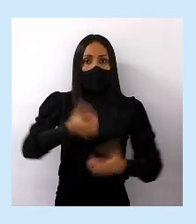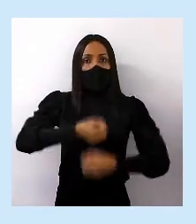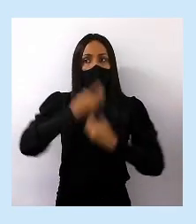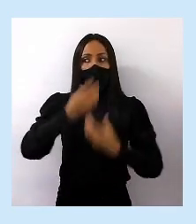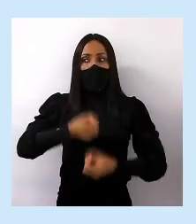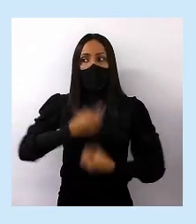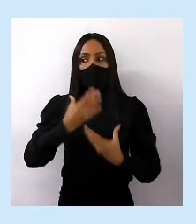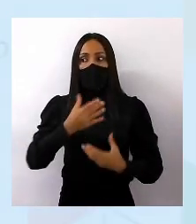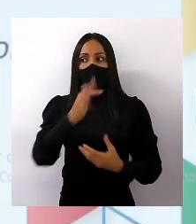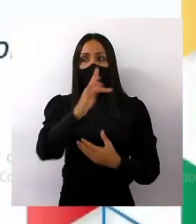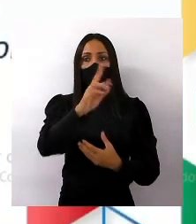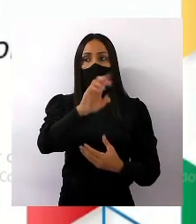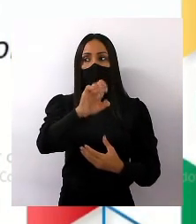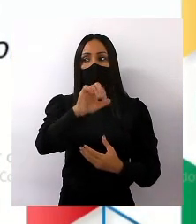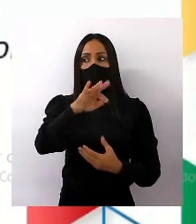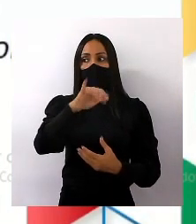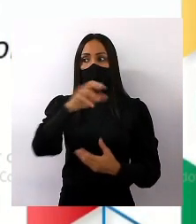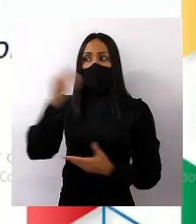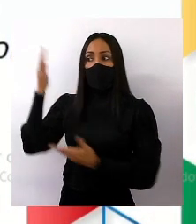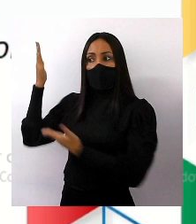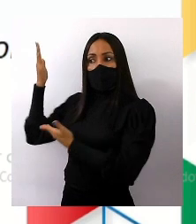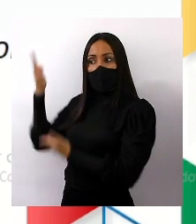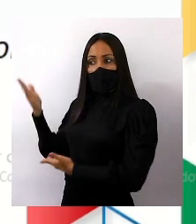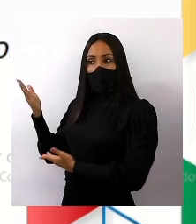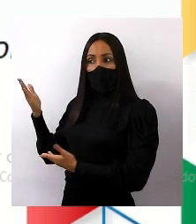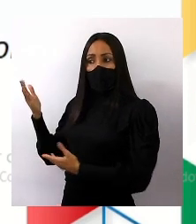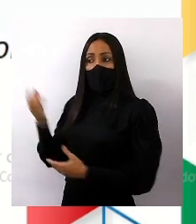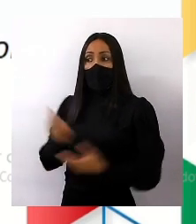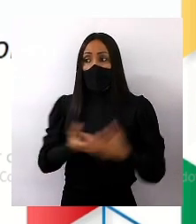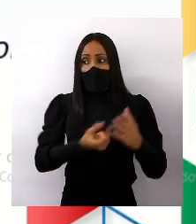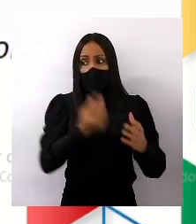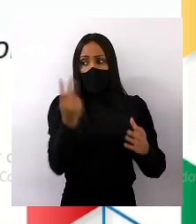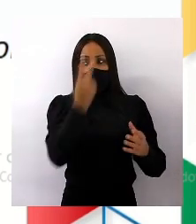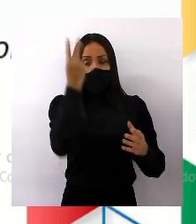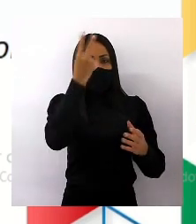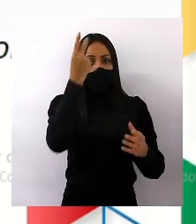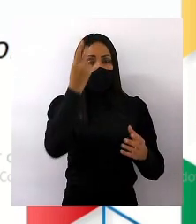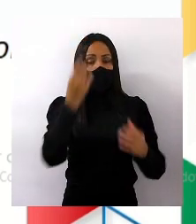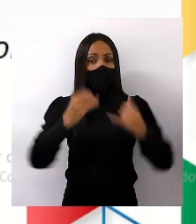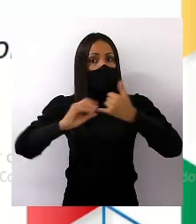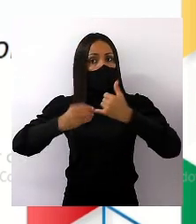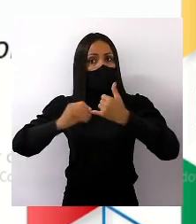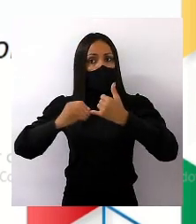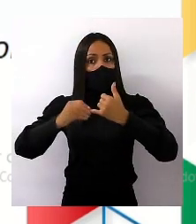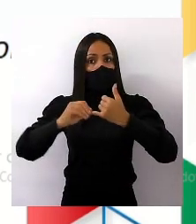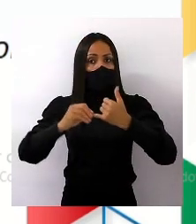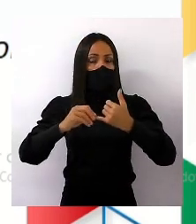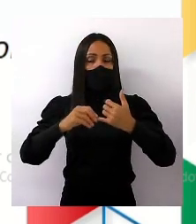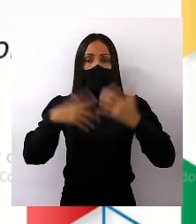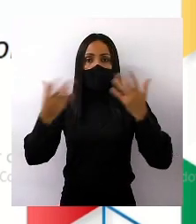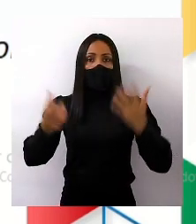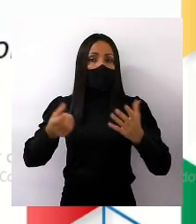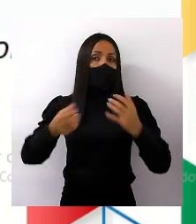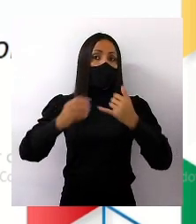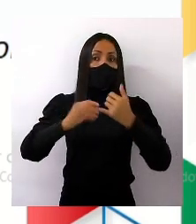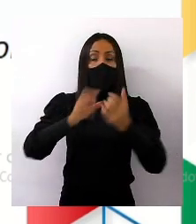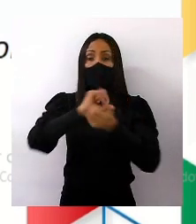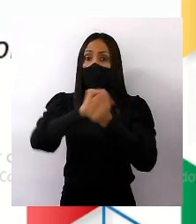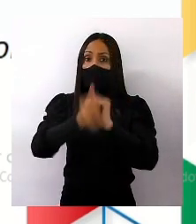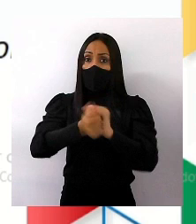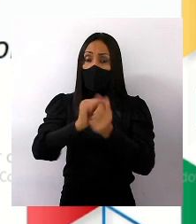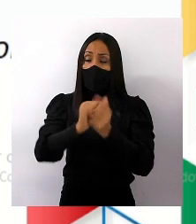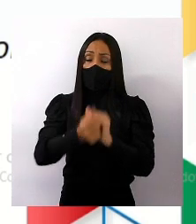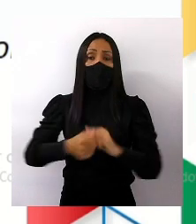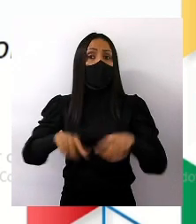Olha só que interessante. O preço do feijão não cabe no poema. O preço do arroz não cabe no